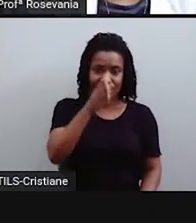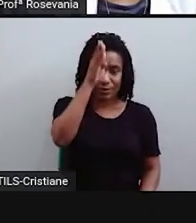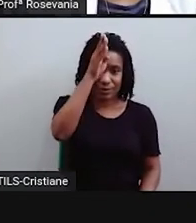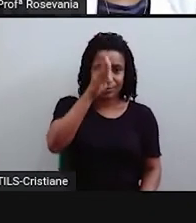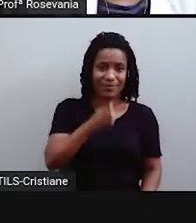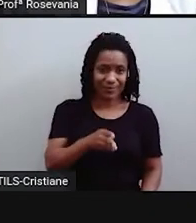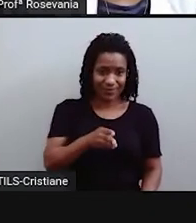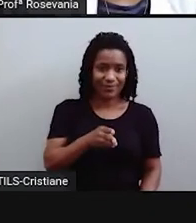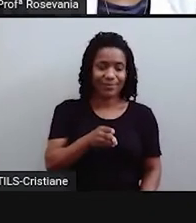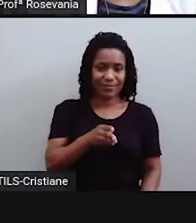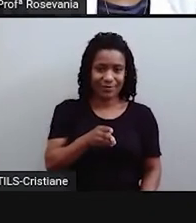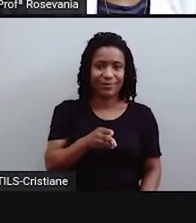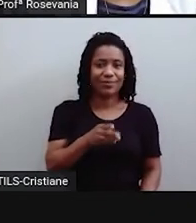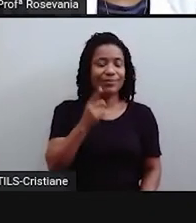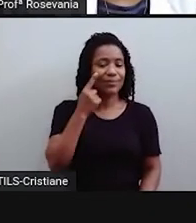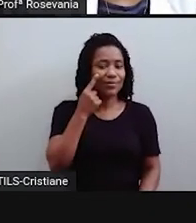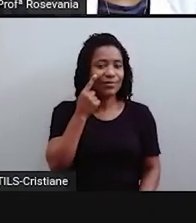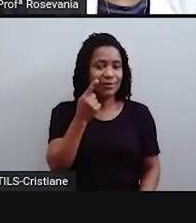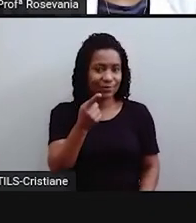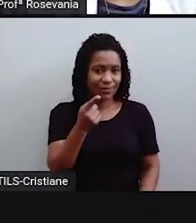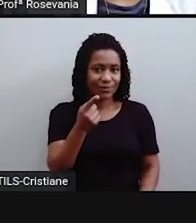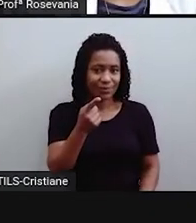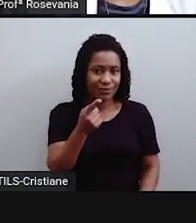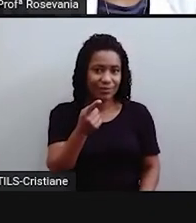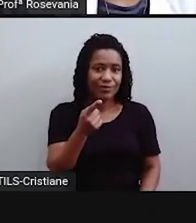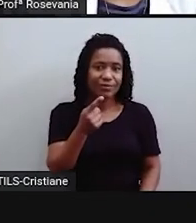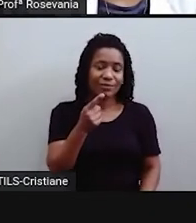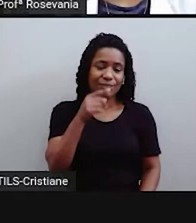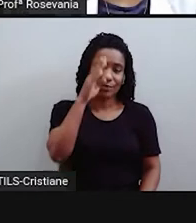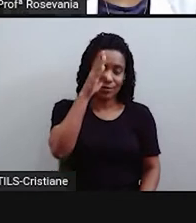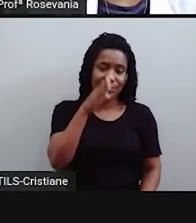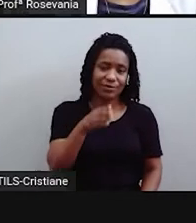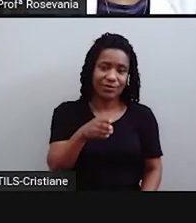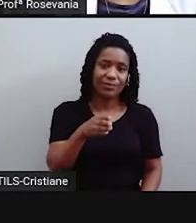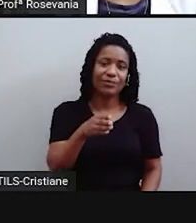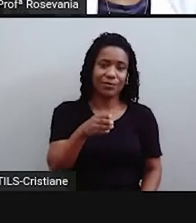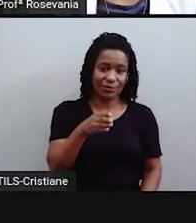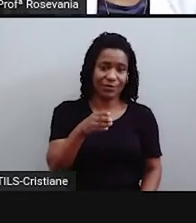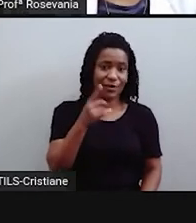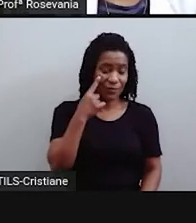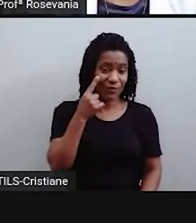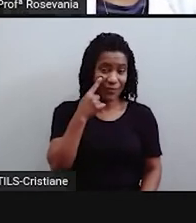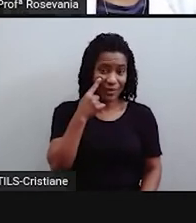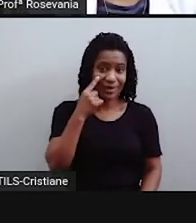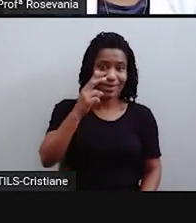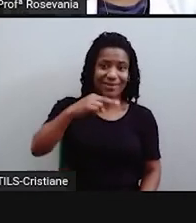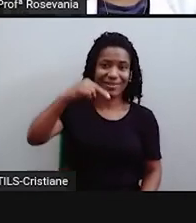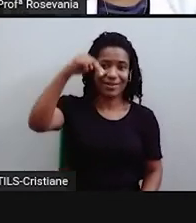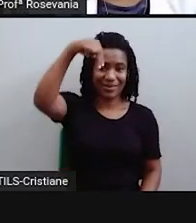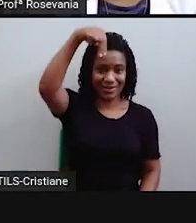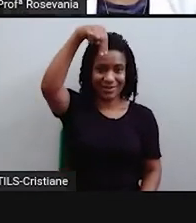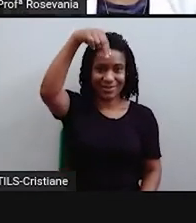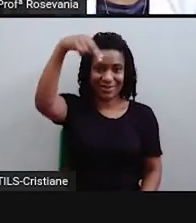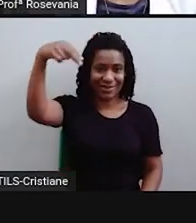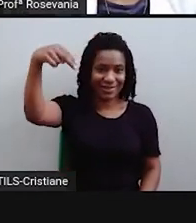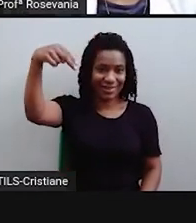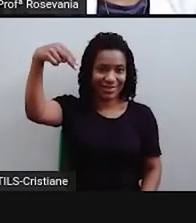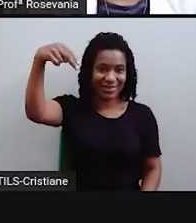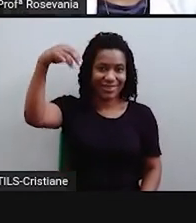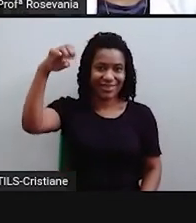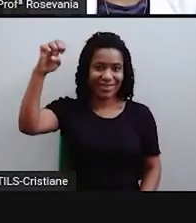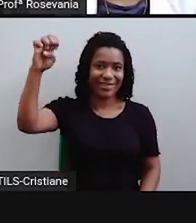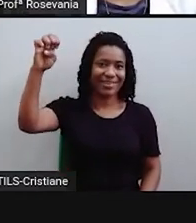que eu fui dividindo no meio de novo, né, os 45 graus, eu achei o nordeste e eu